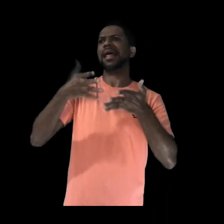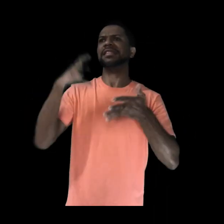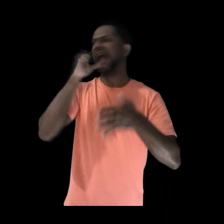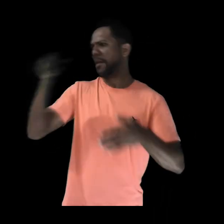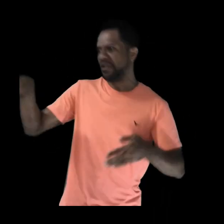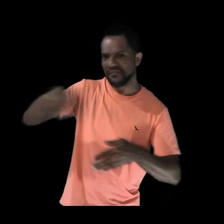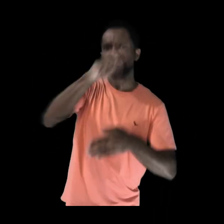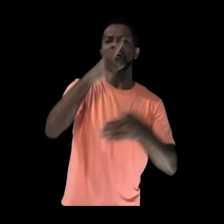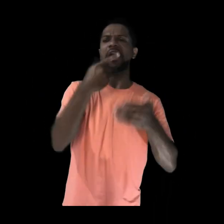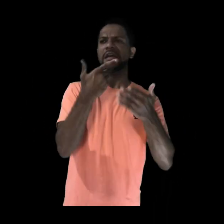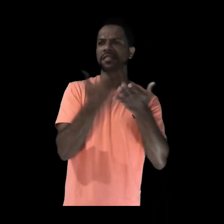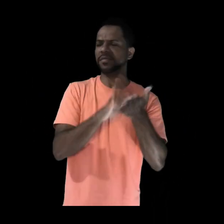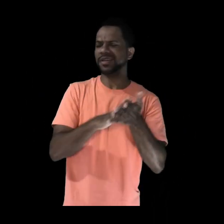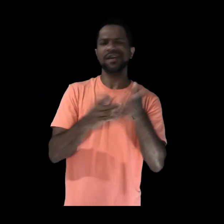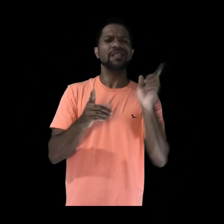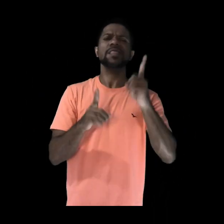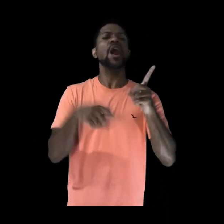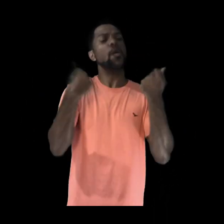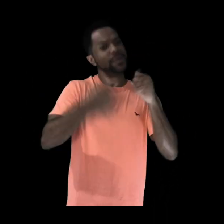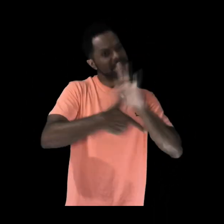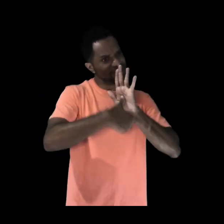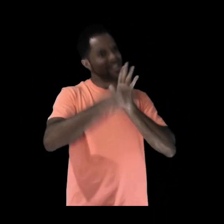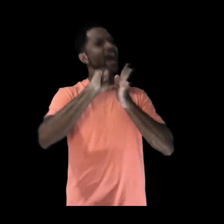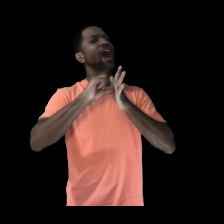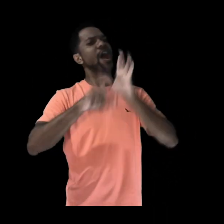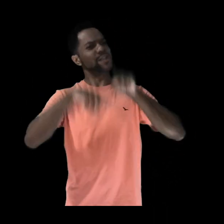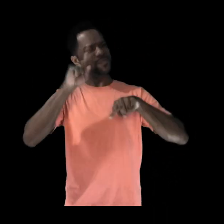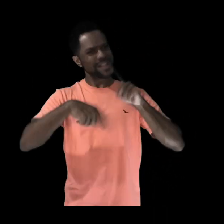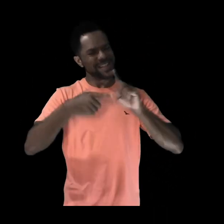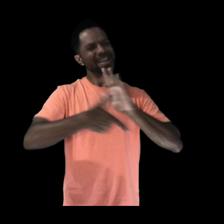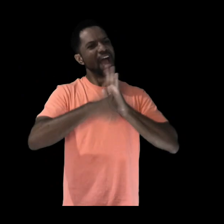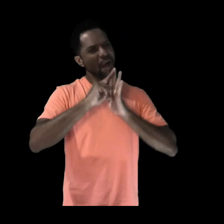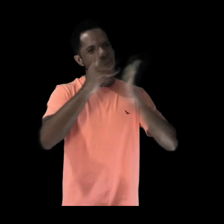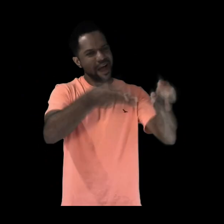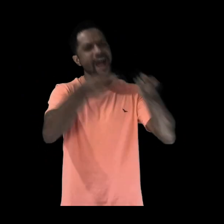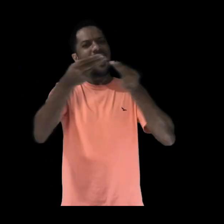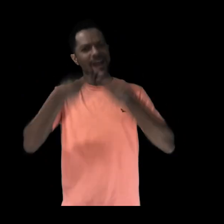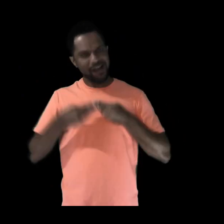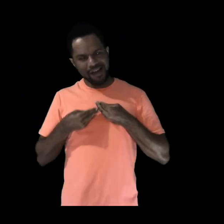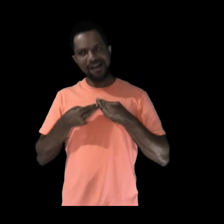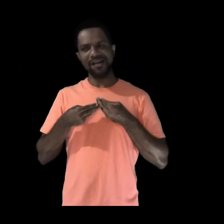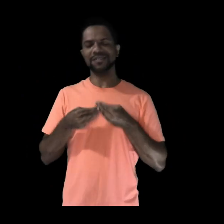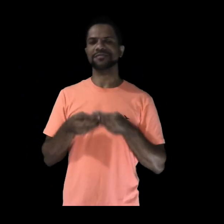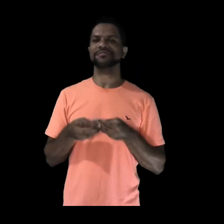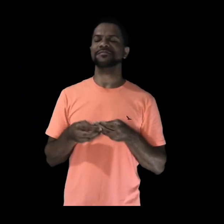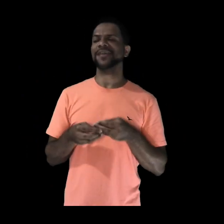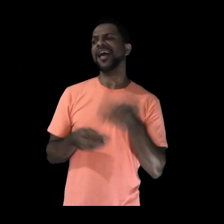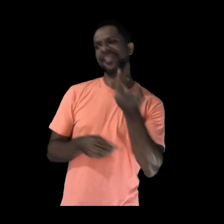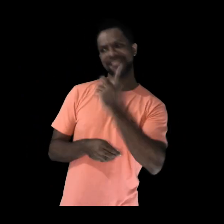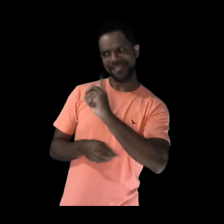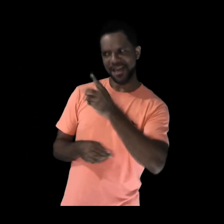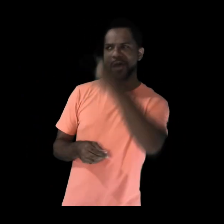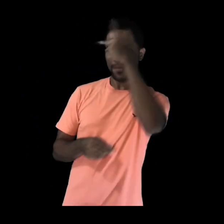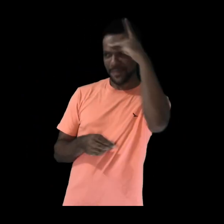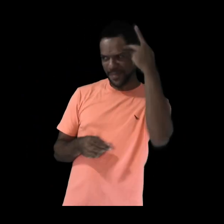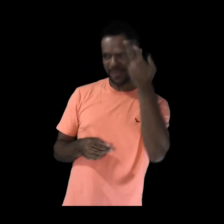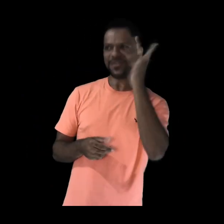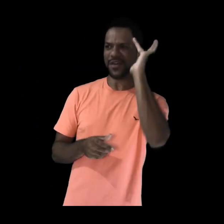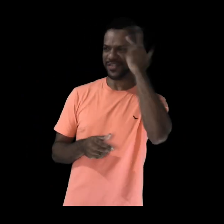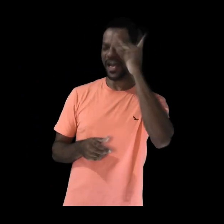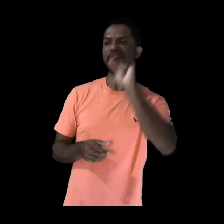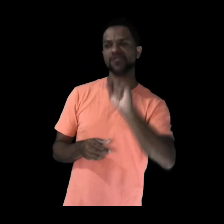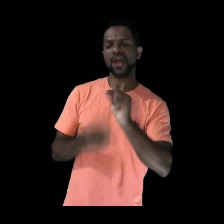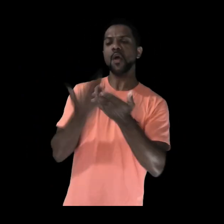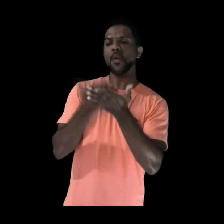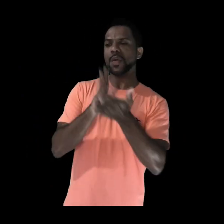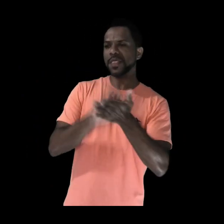precisa ser passado antes. E as pessoas, às vezes, não entendem isso. Na maioria dos casos, não entendem isso. Né? Sim, as pessoas acham que o intérprete